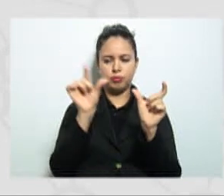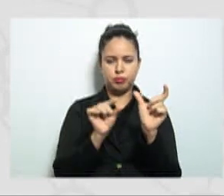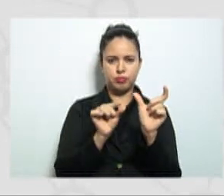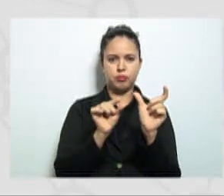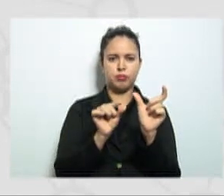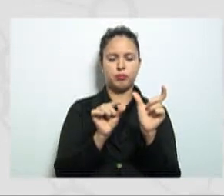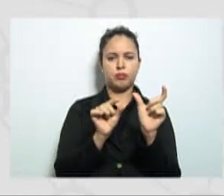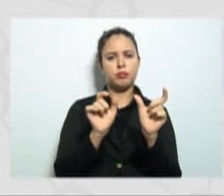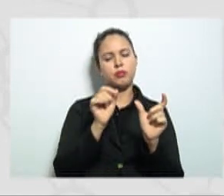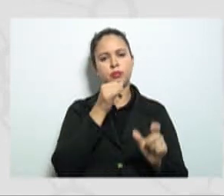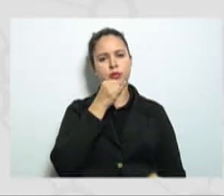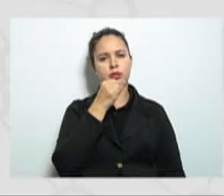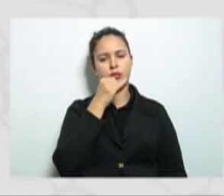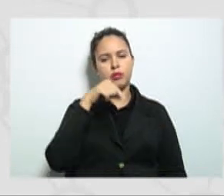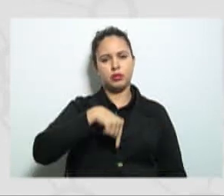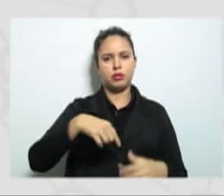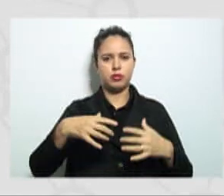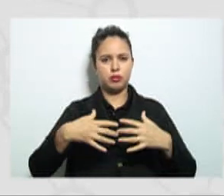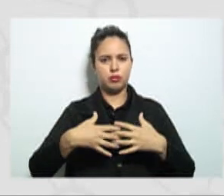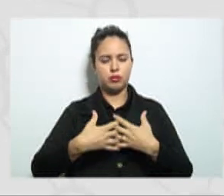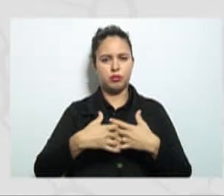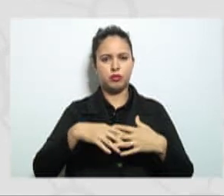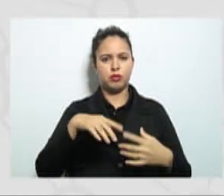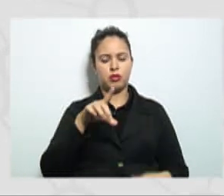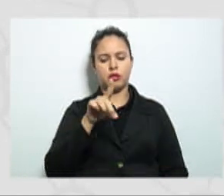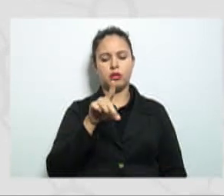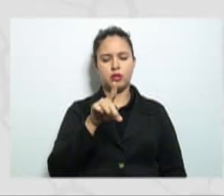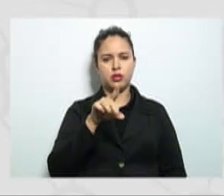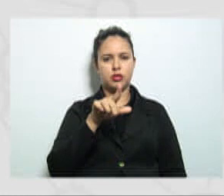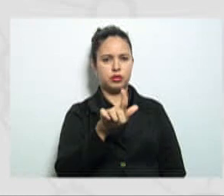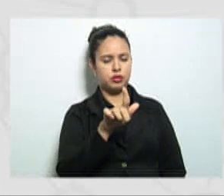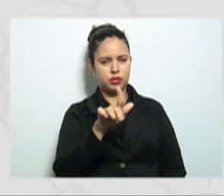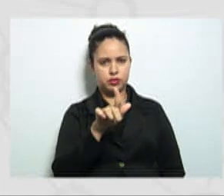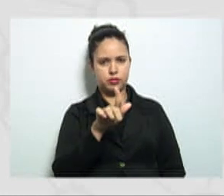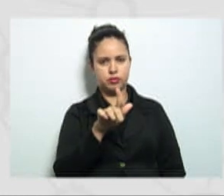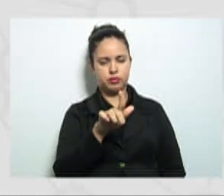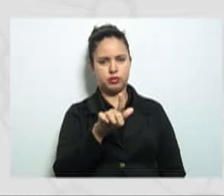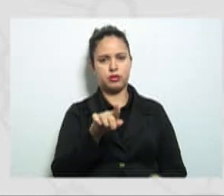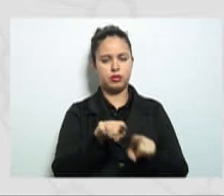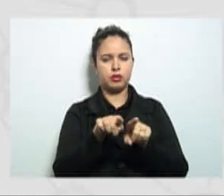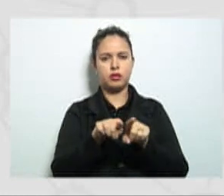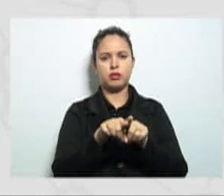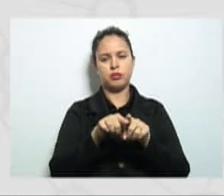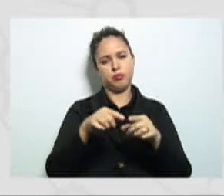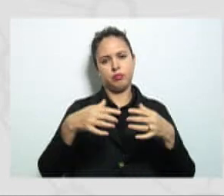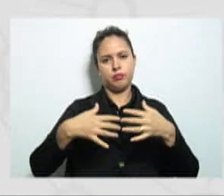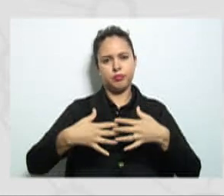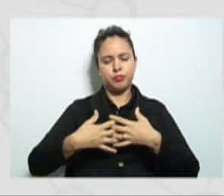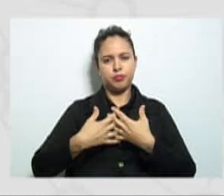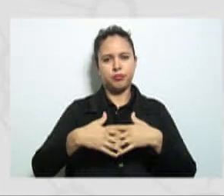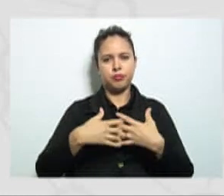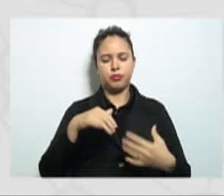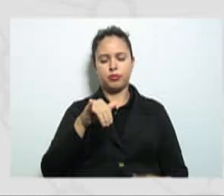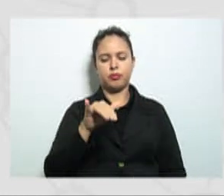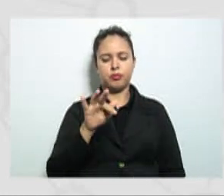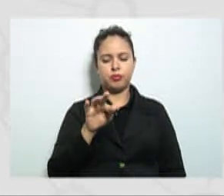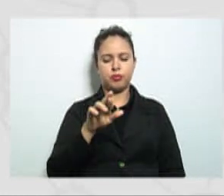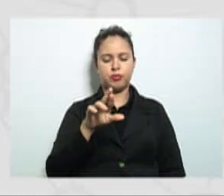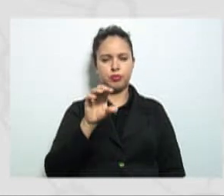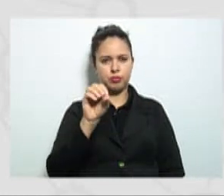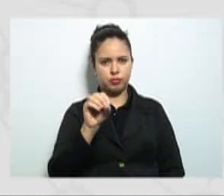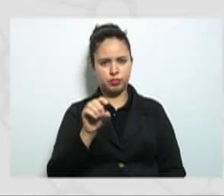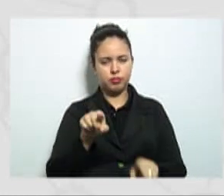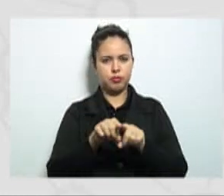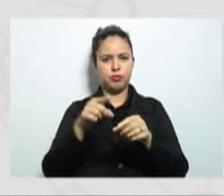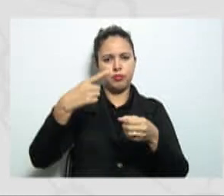da DG, que é a sigla de Direção Geral, e a sigla da instituição, que é IFRO. À direita, a cidade, o dia, o mês, o